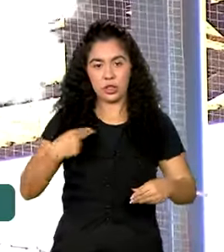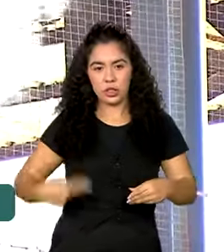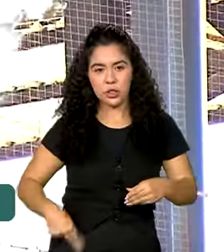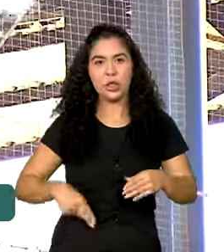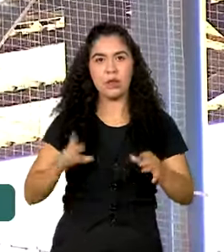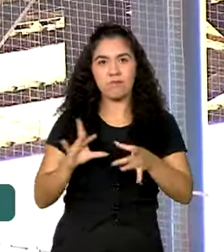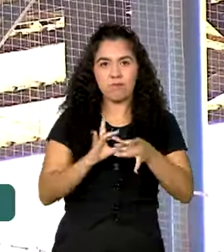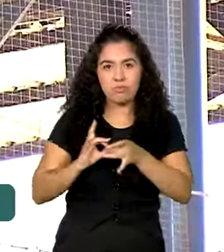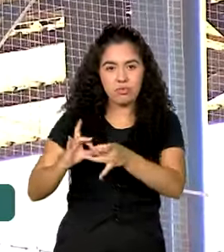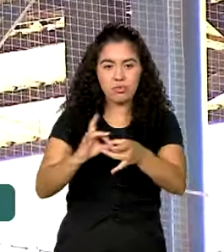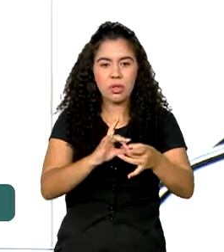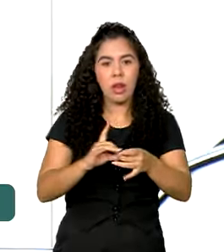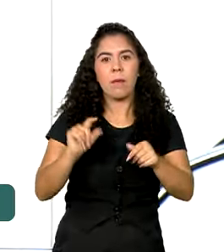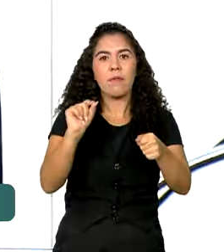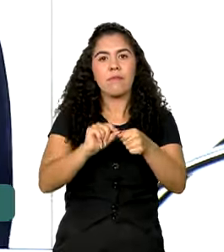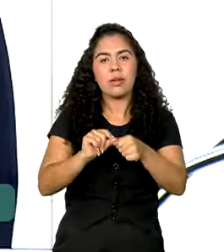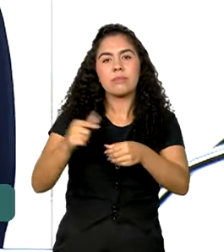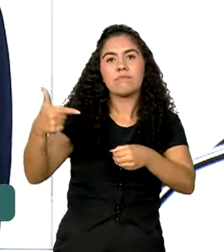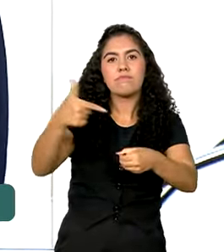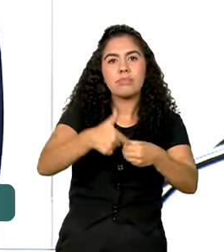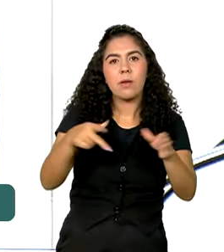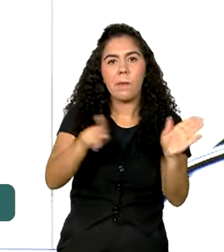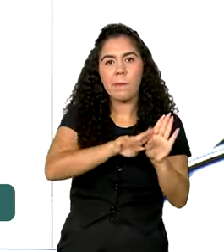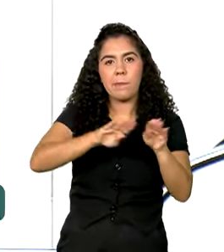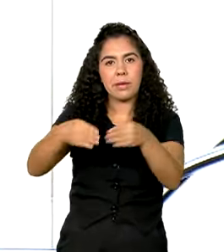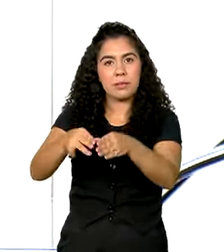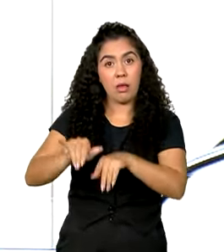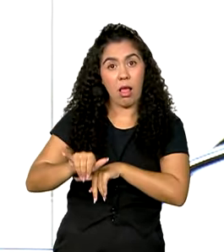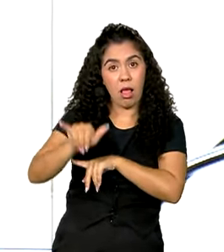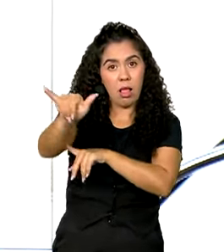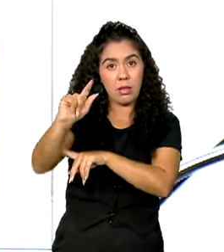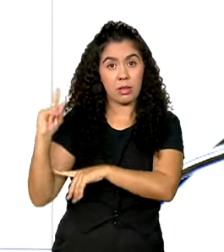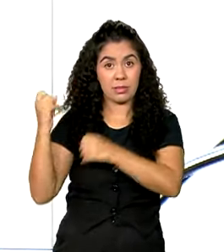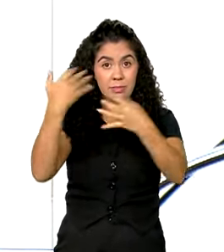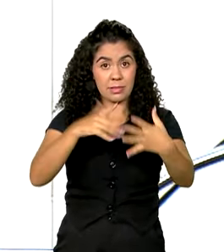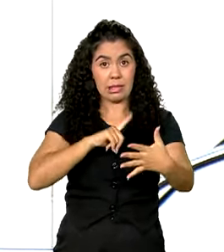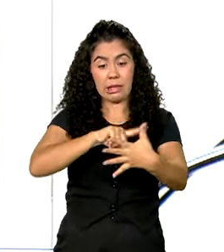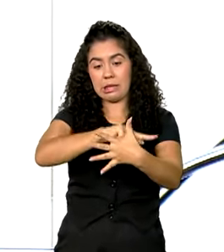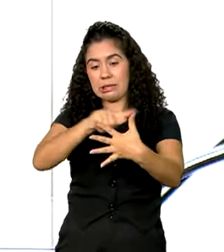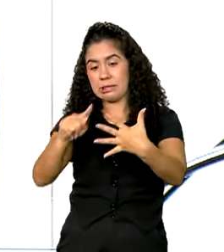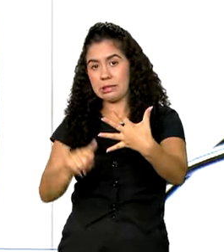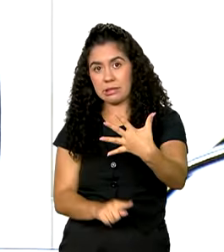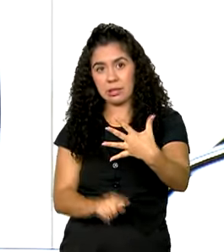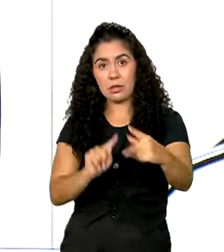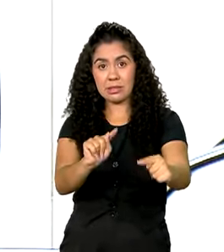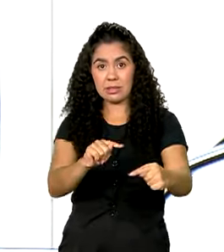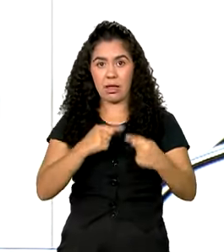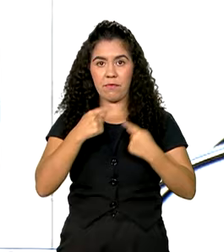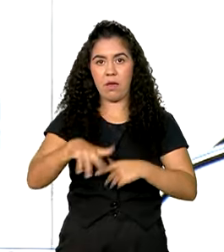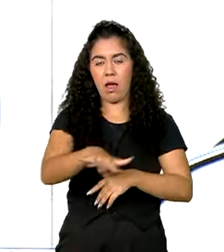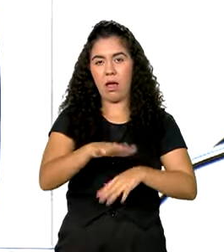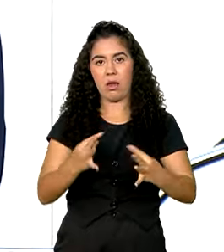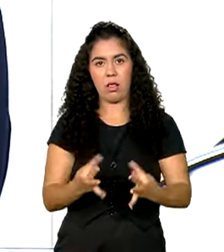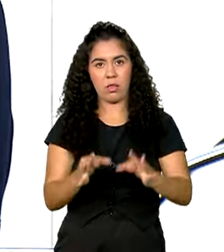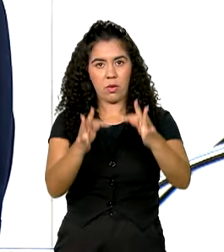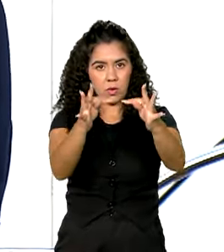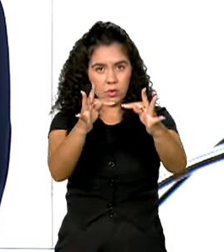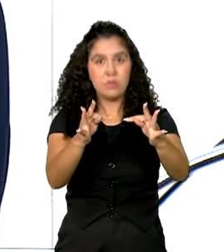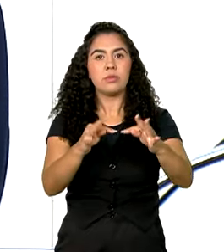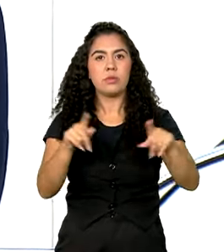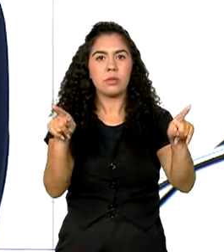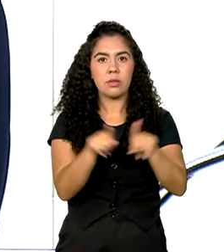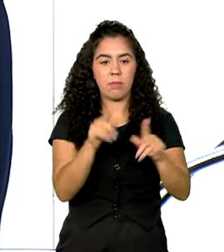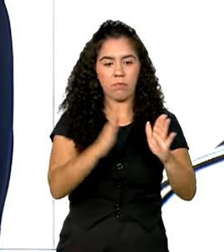de carbono na aviação mundial. Nós temos cinco desafios, né, tecnológicos: a viabilidade econômica da produção em